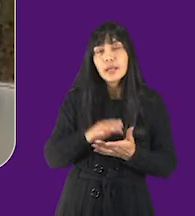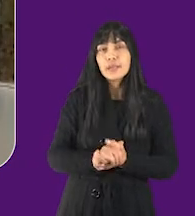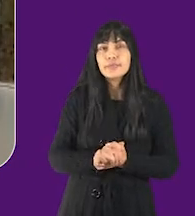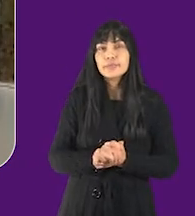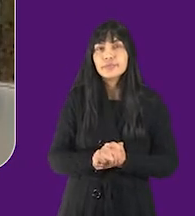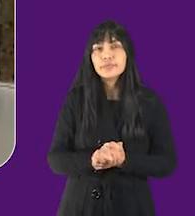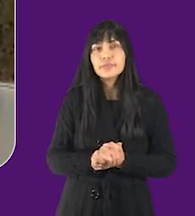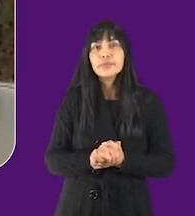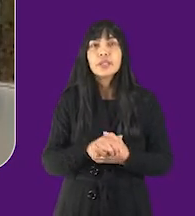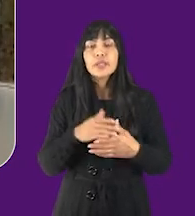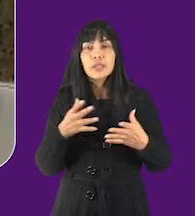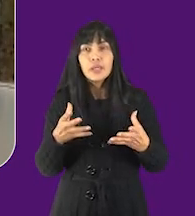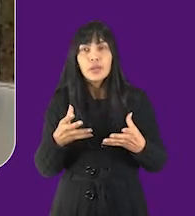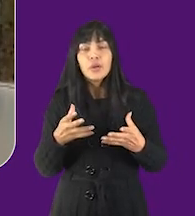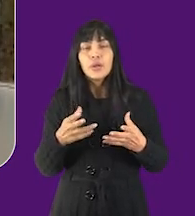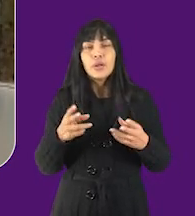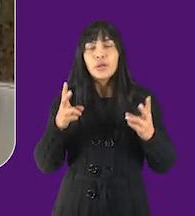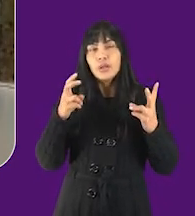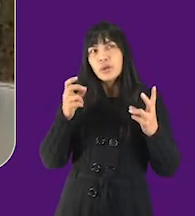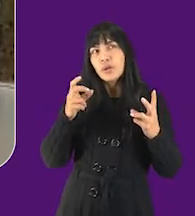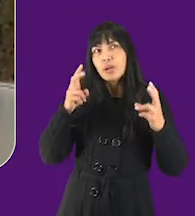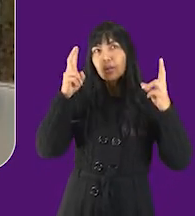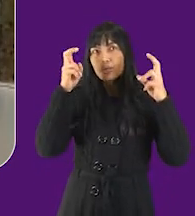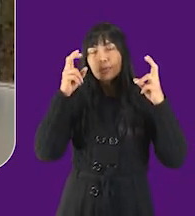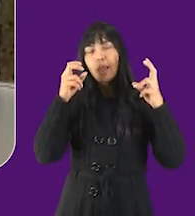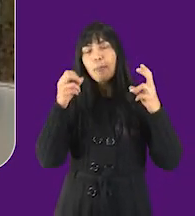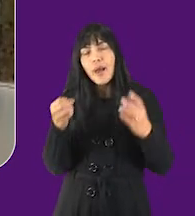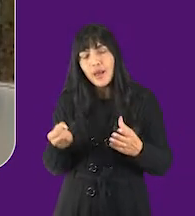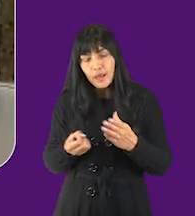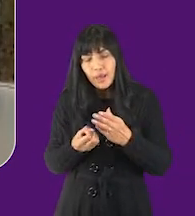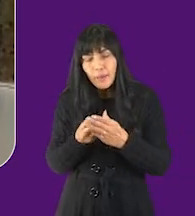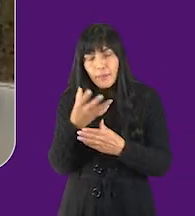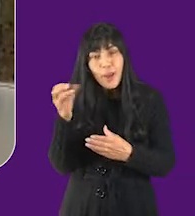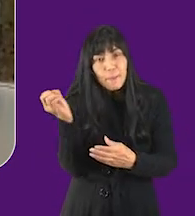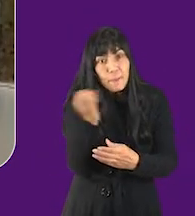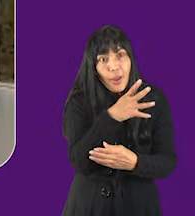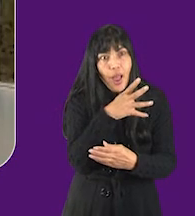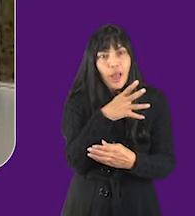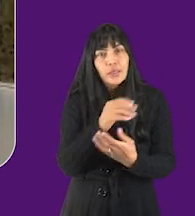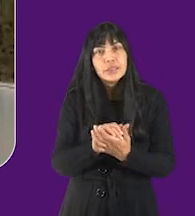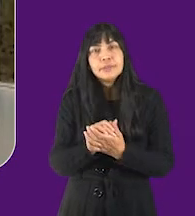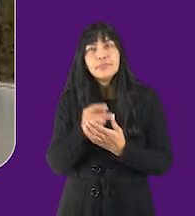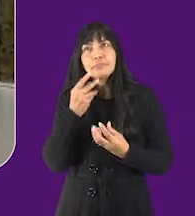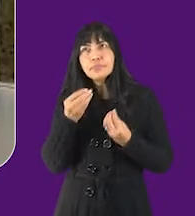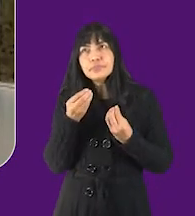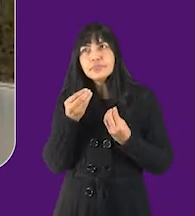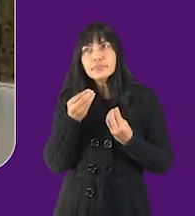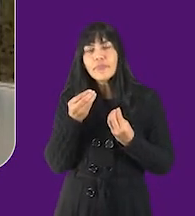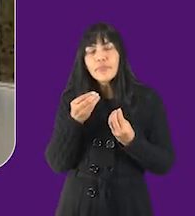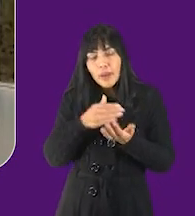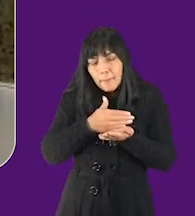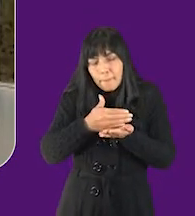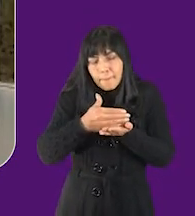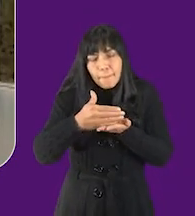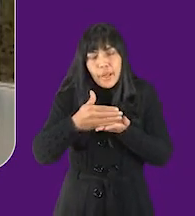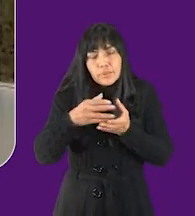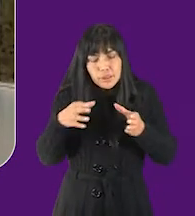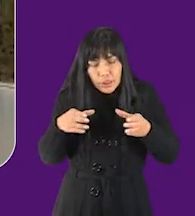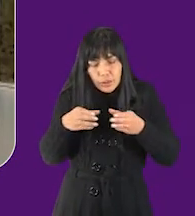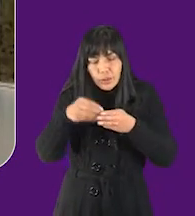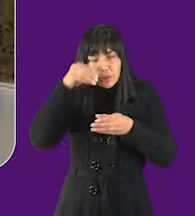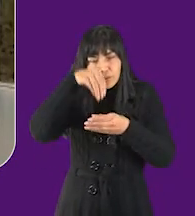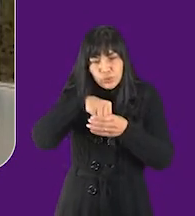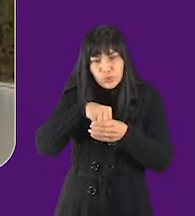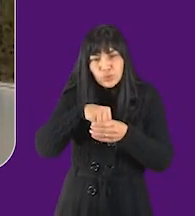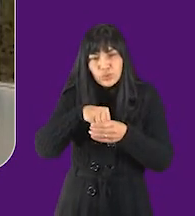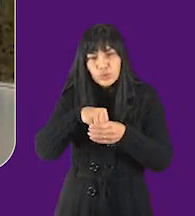co-participação. O último ponto sobre esse tema, para mim, é que inovar é realmente uma jornada, e ela precisa estar no dia a dia das equipes.